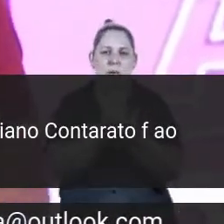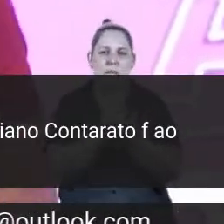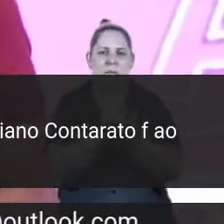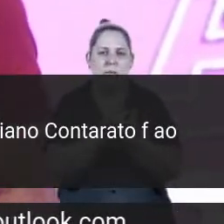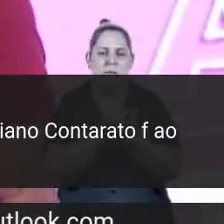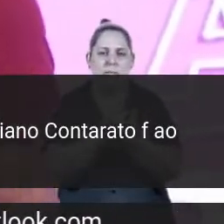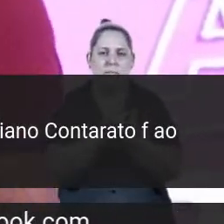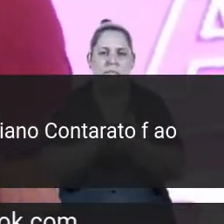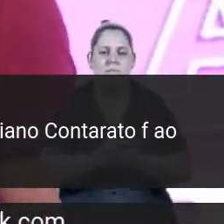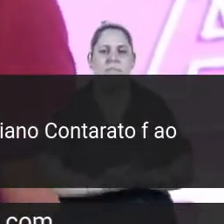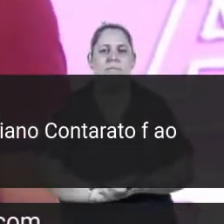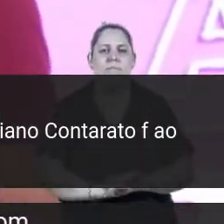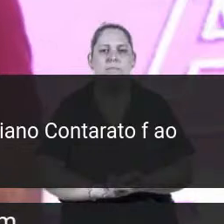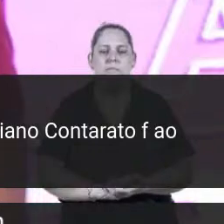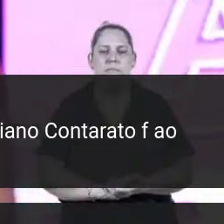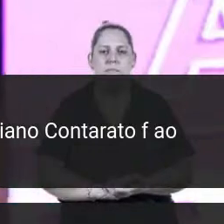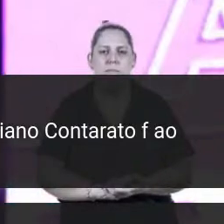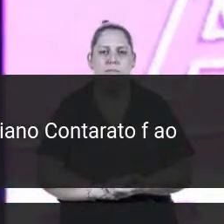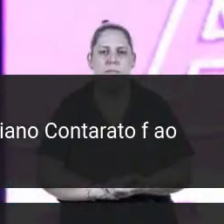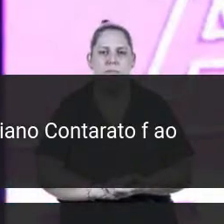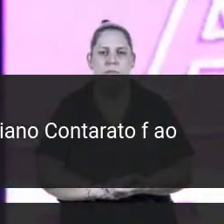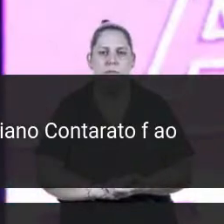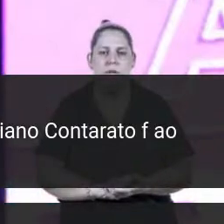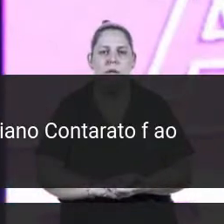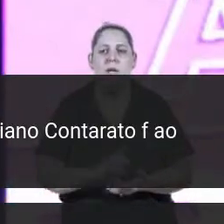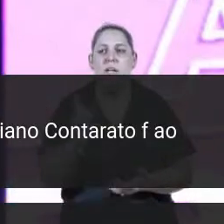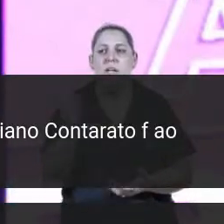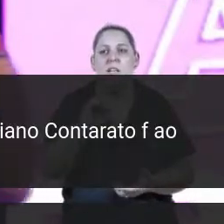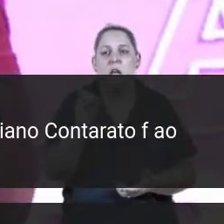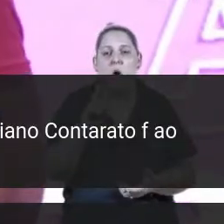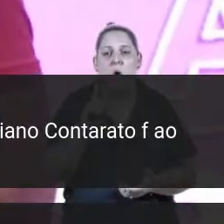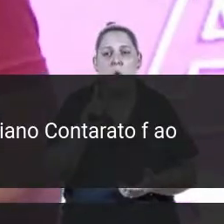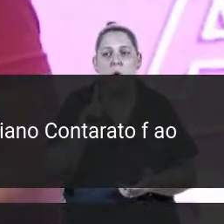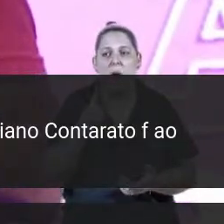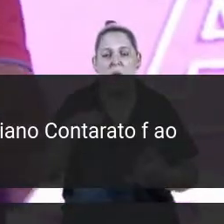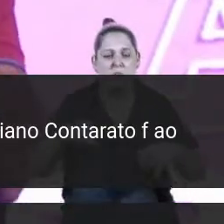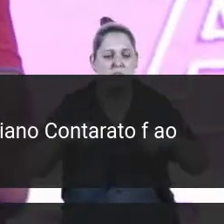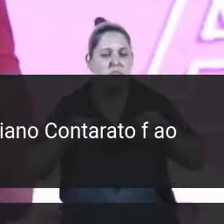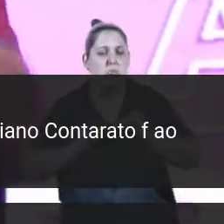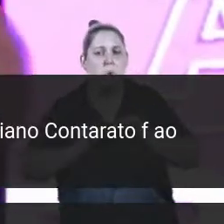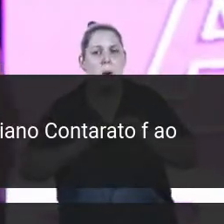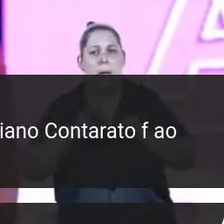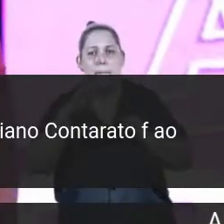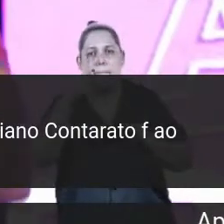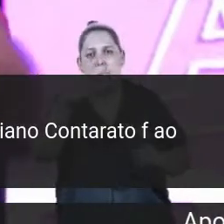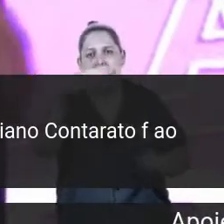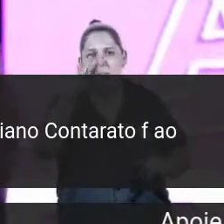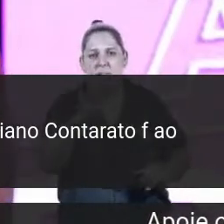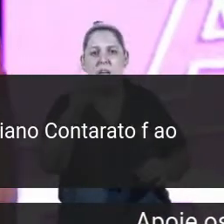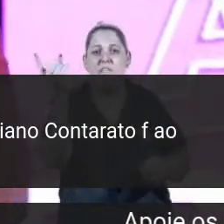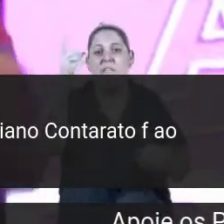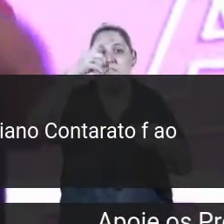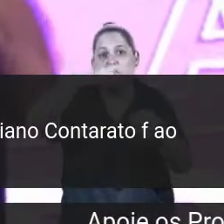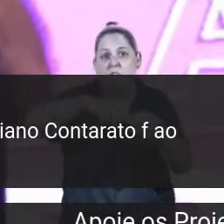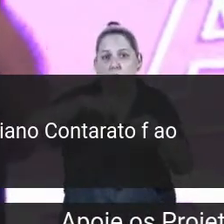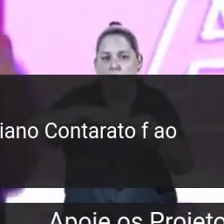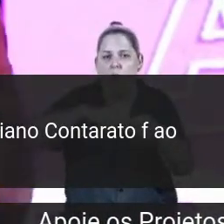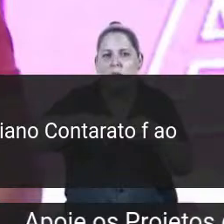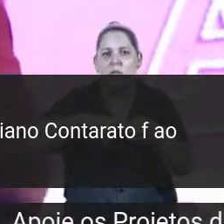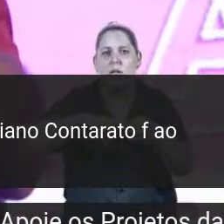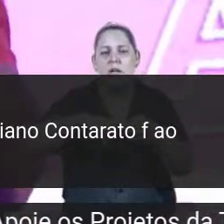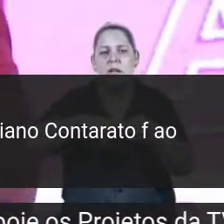Paulo Rocha, que eu vejo também nos acompanhando, não é por acaso que hoje o PT volta a ser